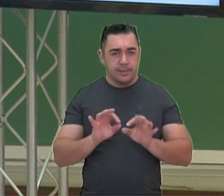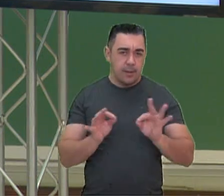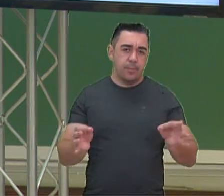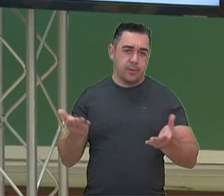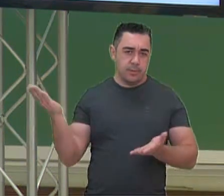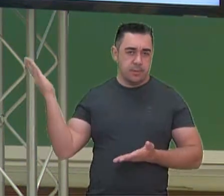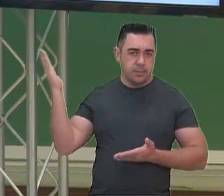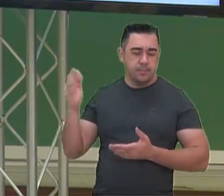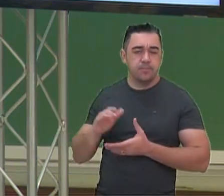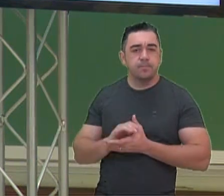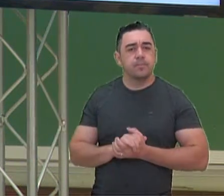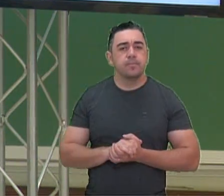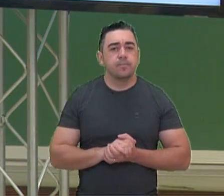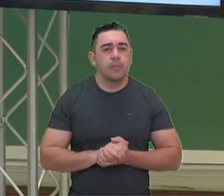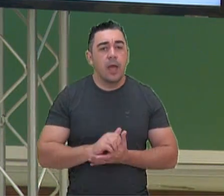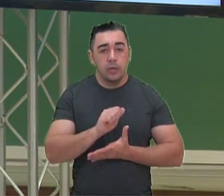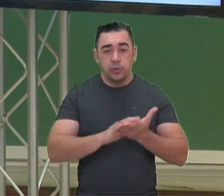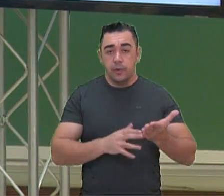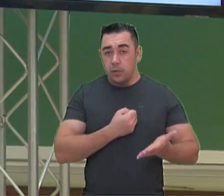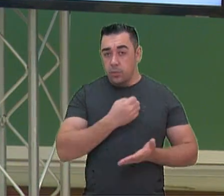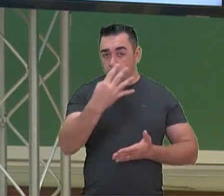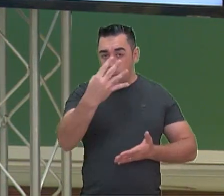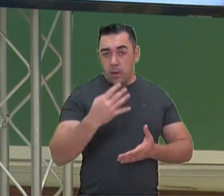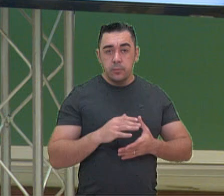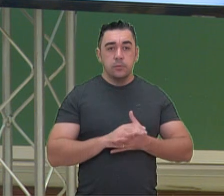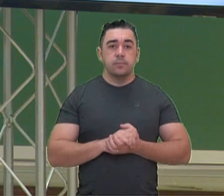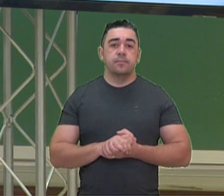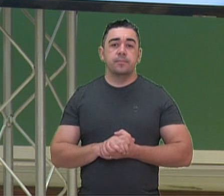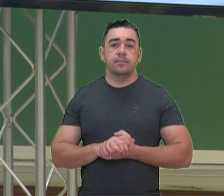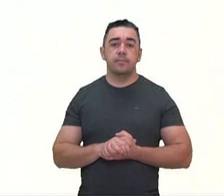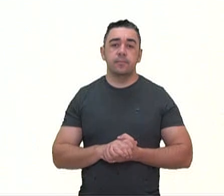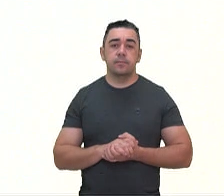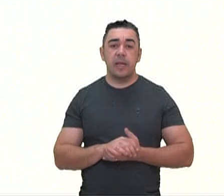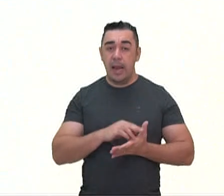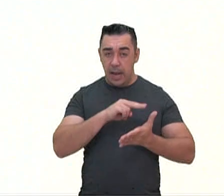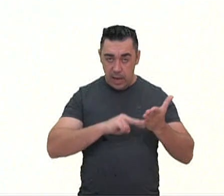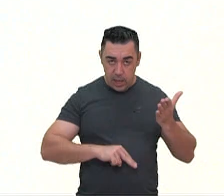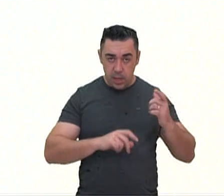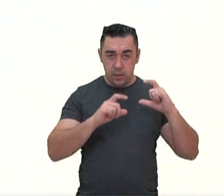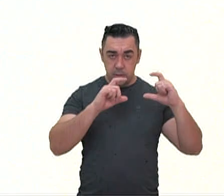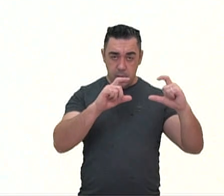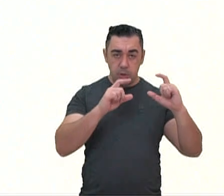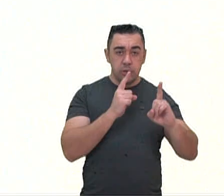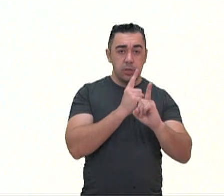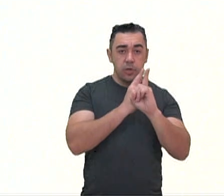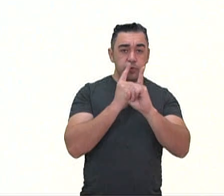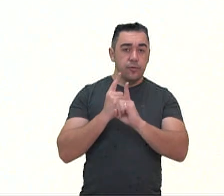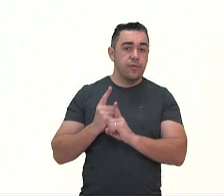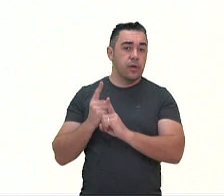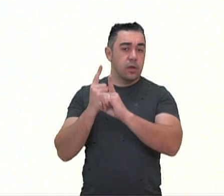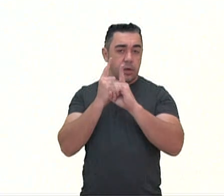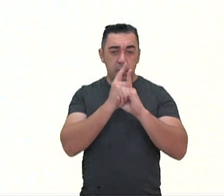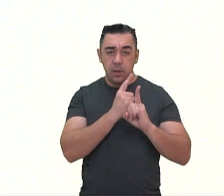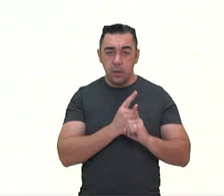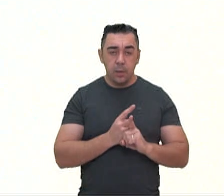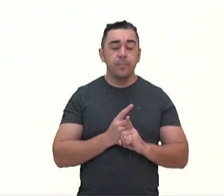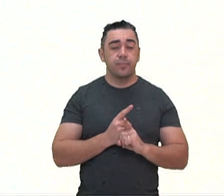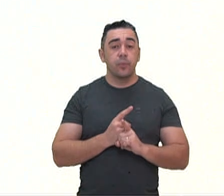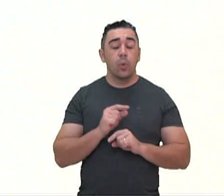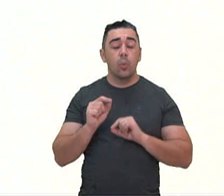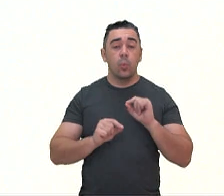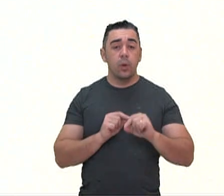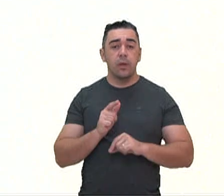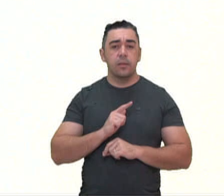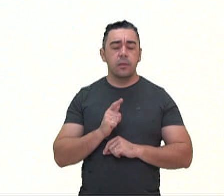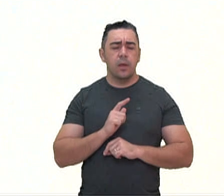lá? Atividade 4. Leia o trecho e identifique onde está demarcado